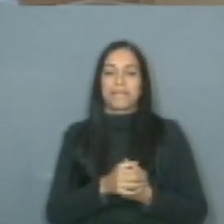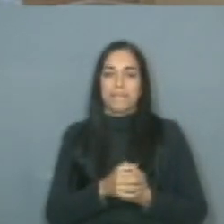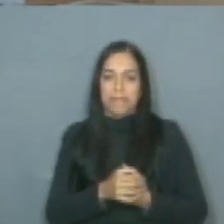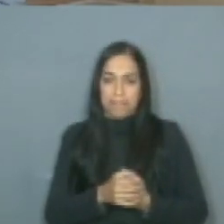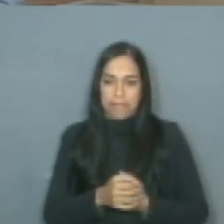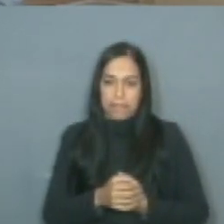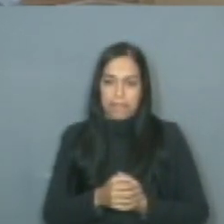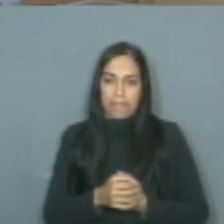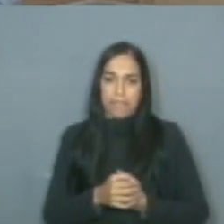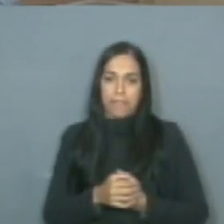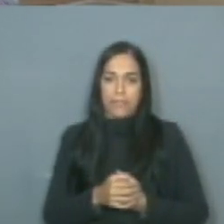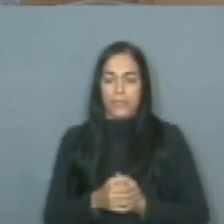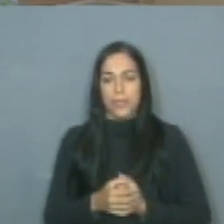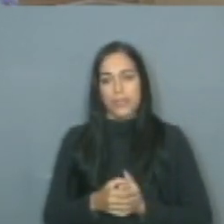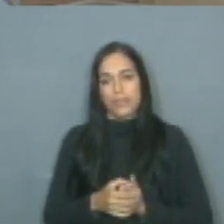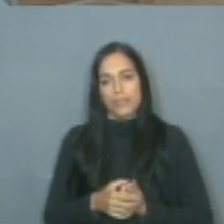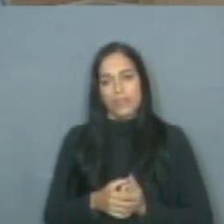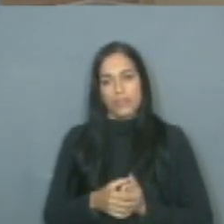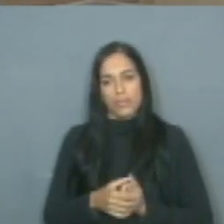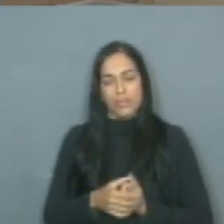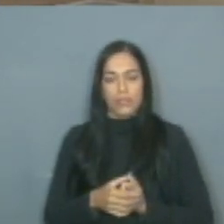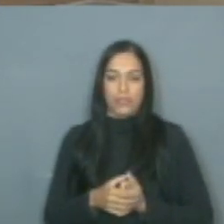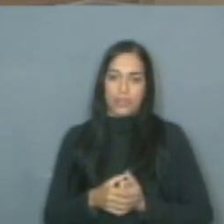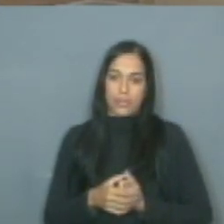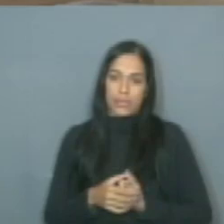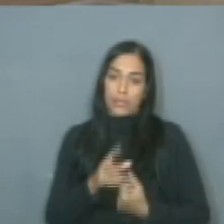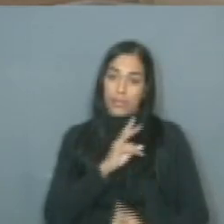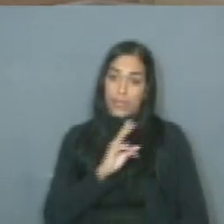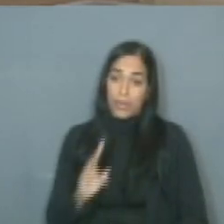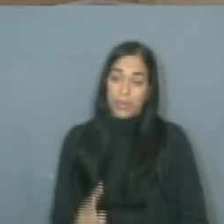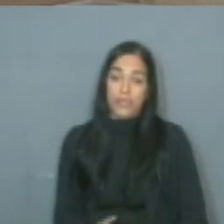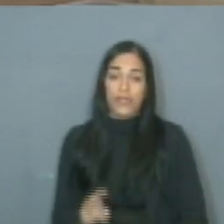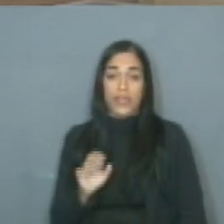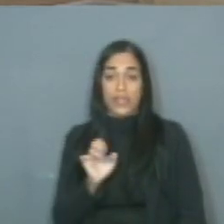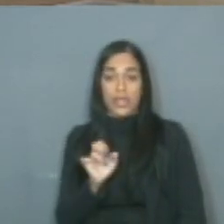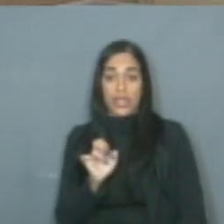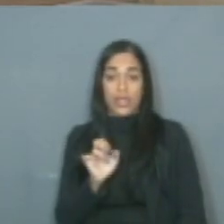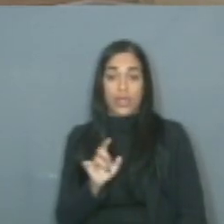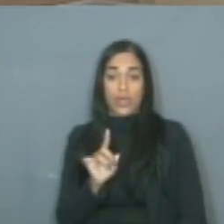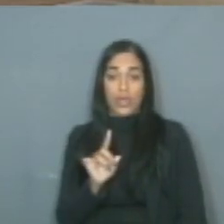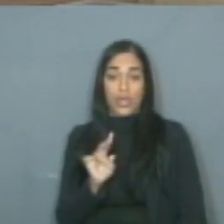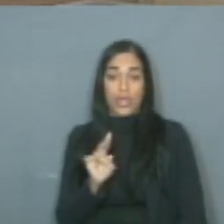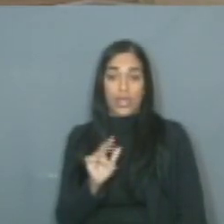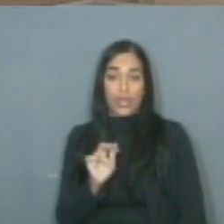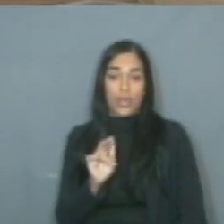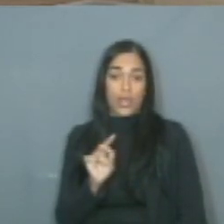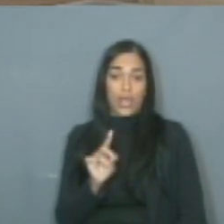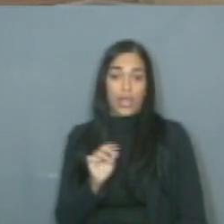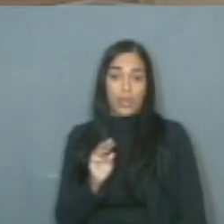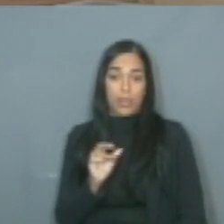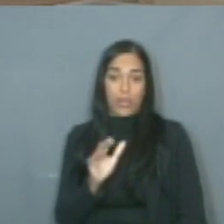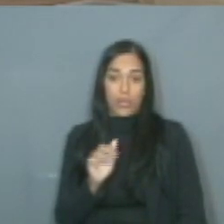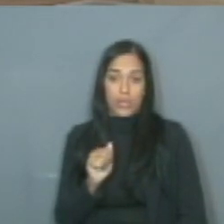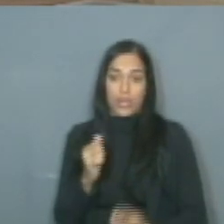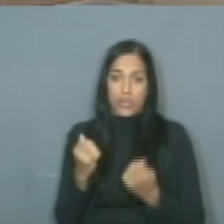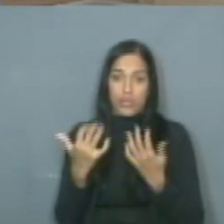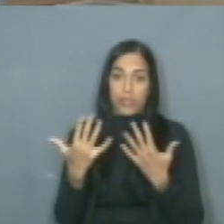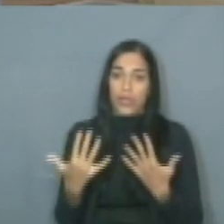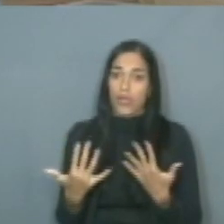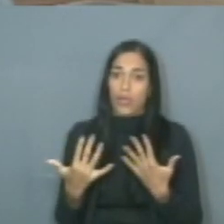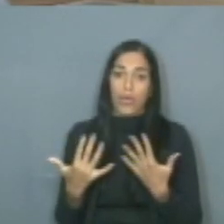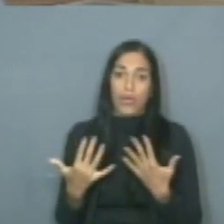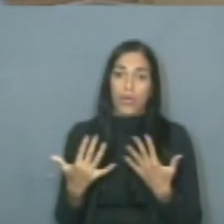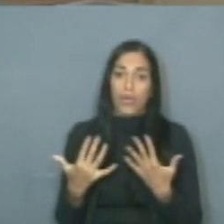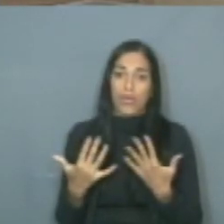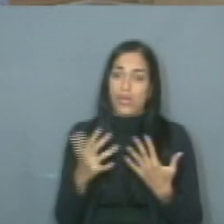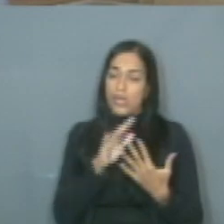senhoras e senhores, que como o próprio vereador Eduardo Moura aqui repetiu, essa não é uma questão,